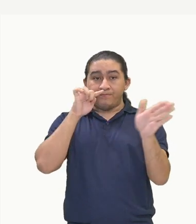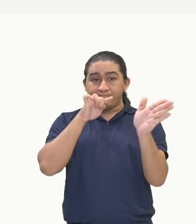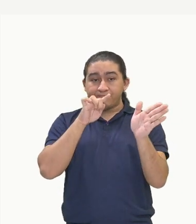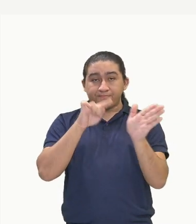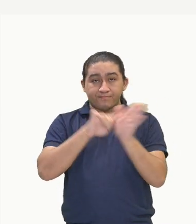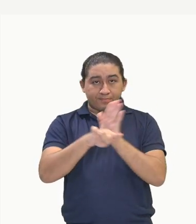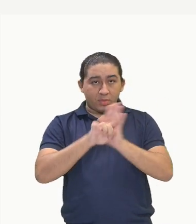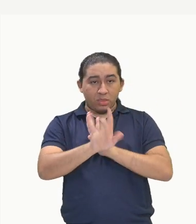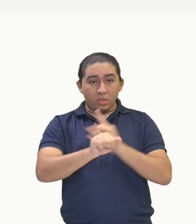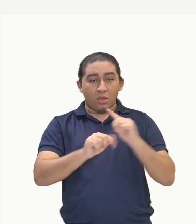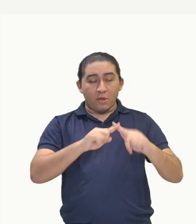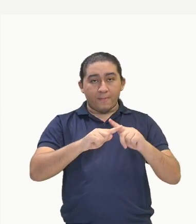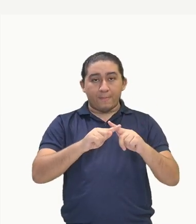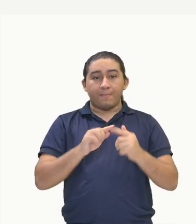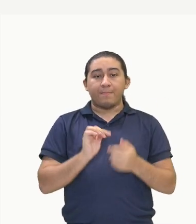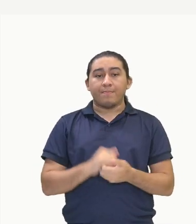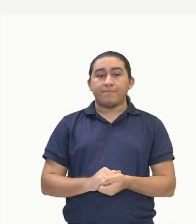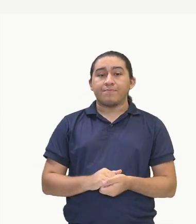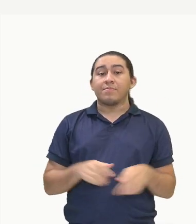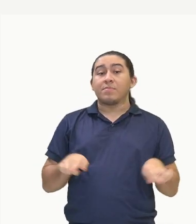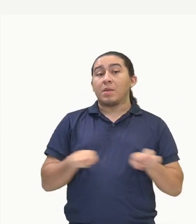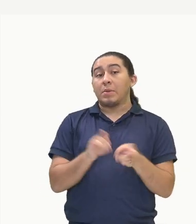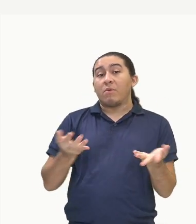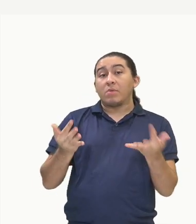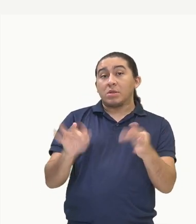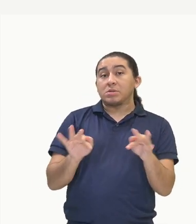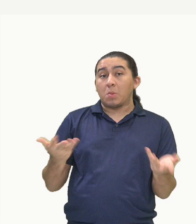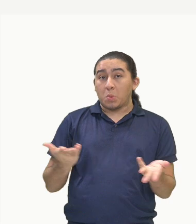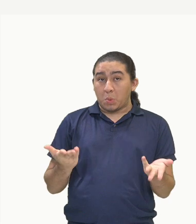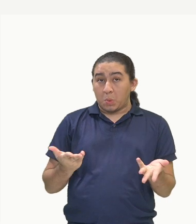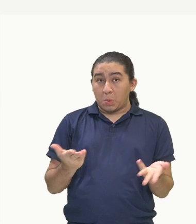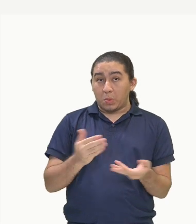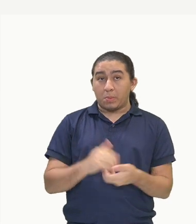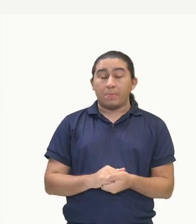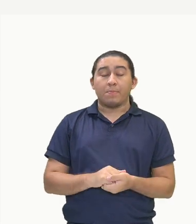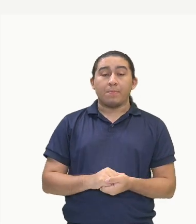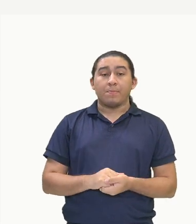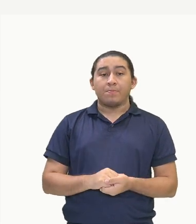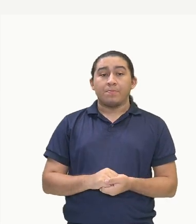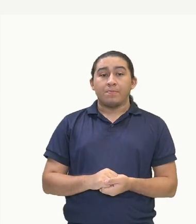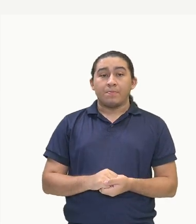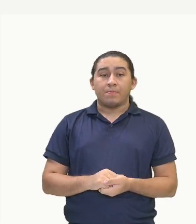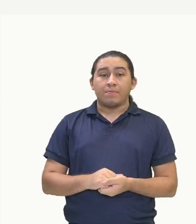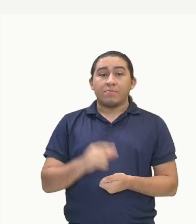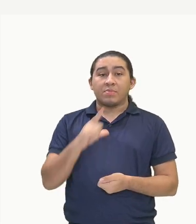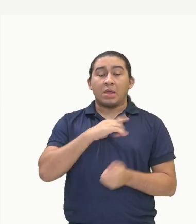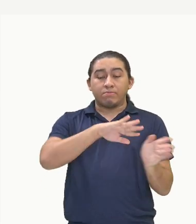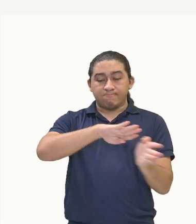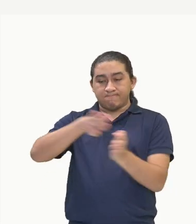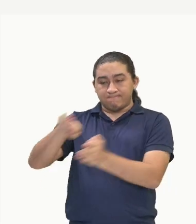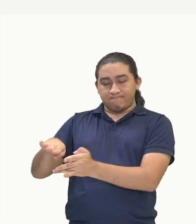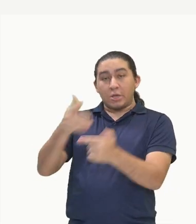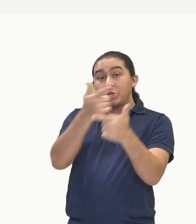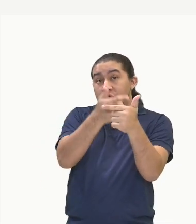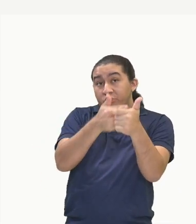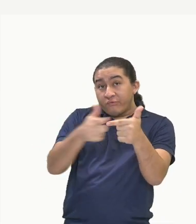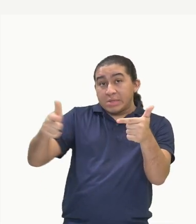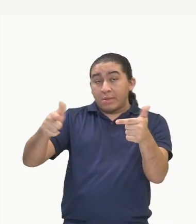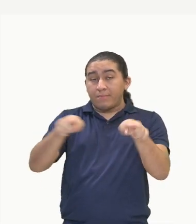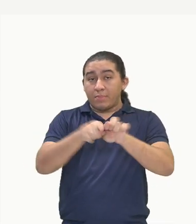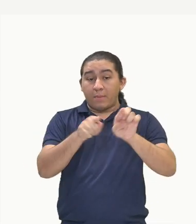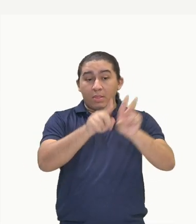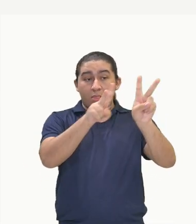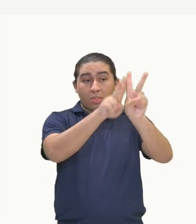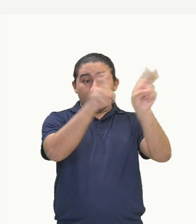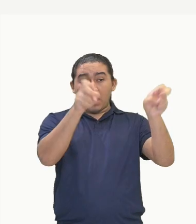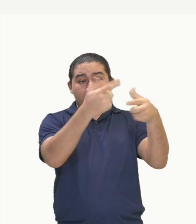multiplicação. E para finalizar, nós trabalhamos também o quê? A divisão, professora. Então, na